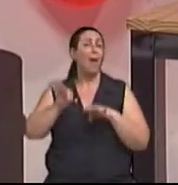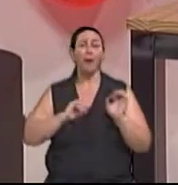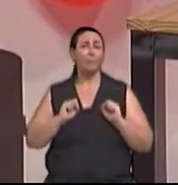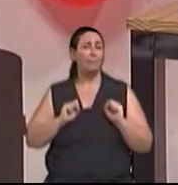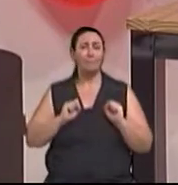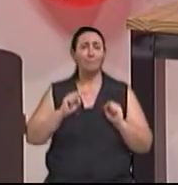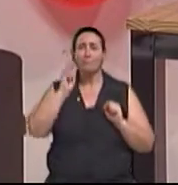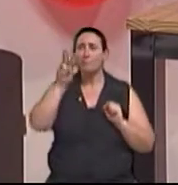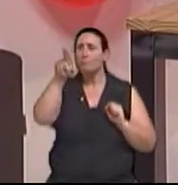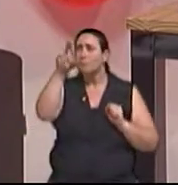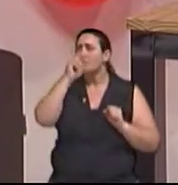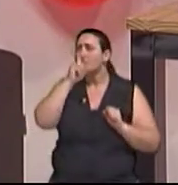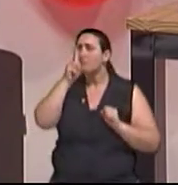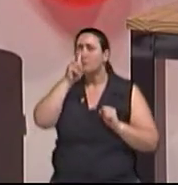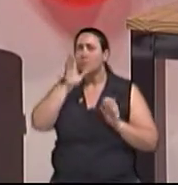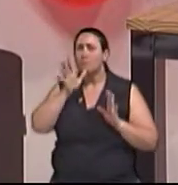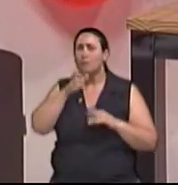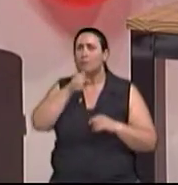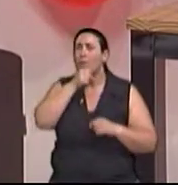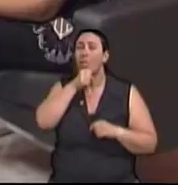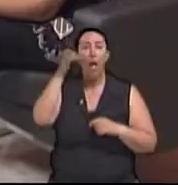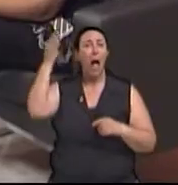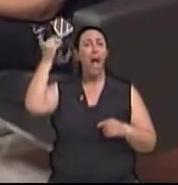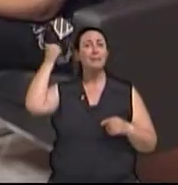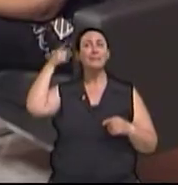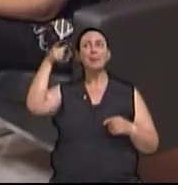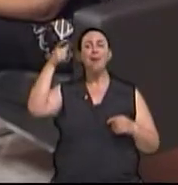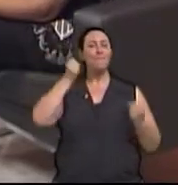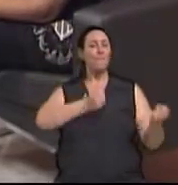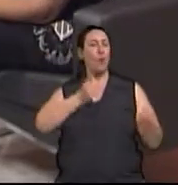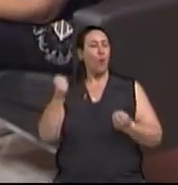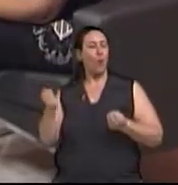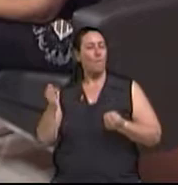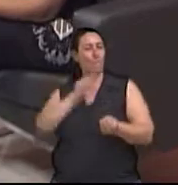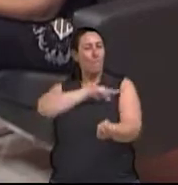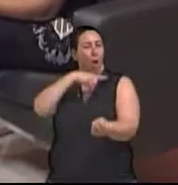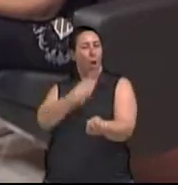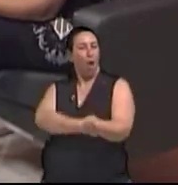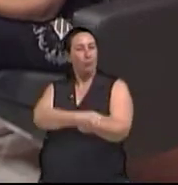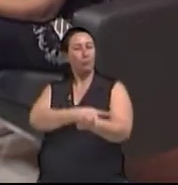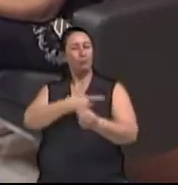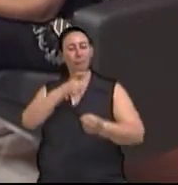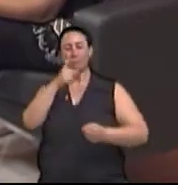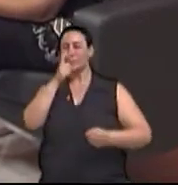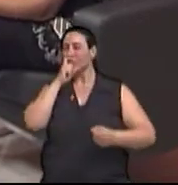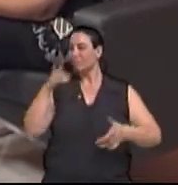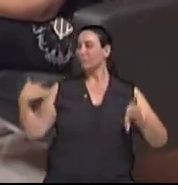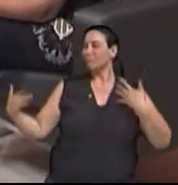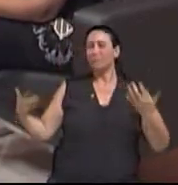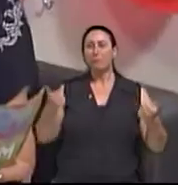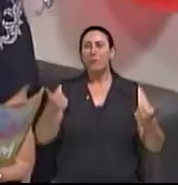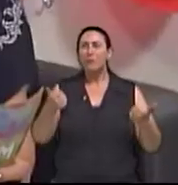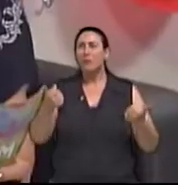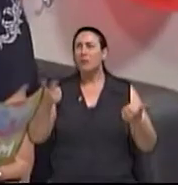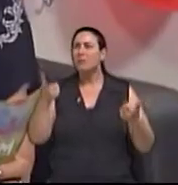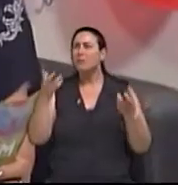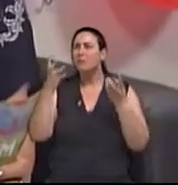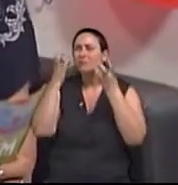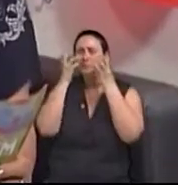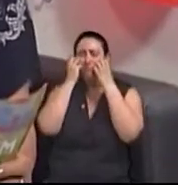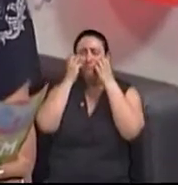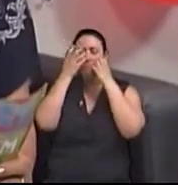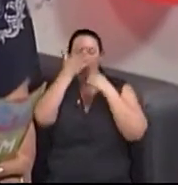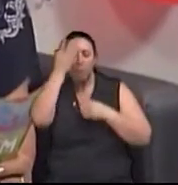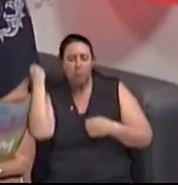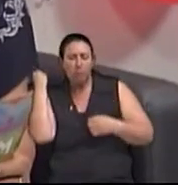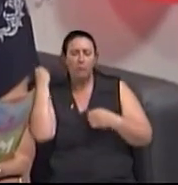pais estão fragil fragil nossos heróis aquela mãe que admirava aquele pai que admirava por isso eu acho que essa tendência assim mas